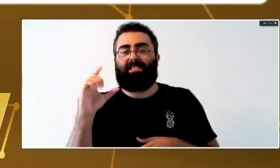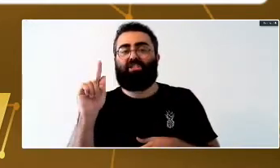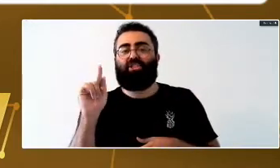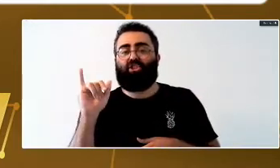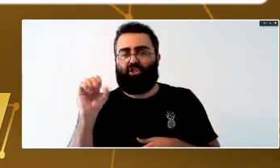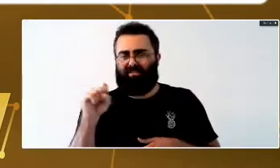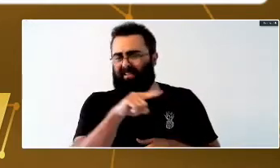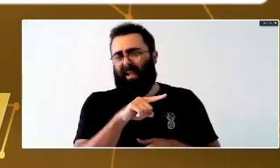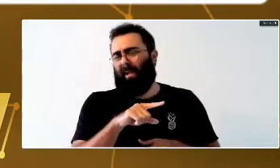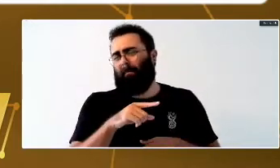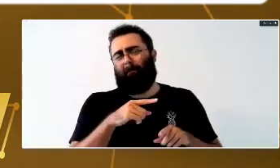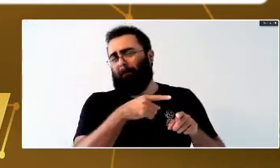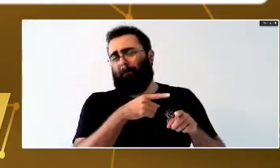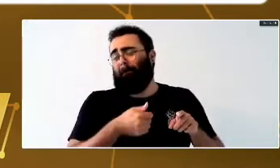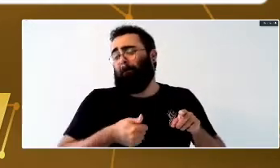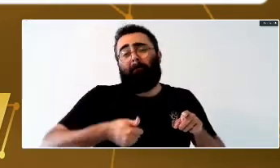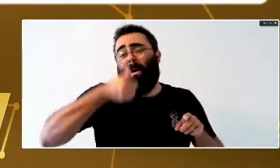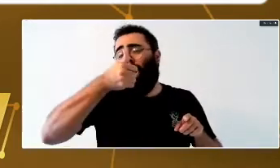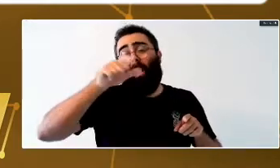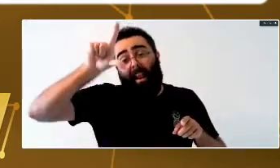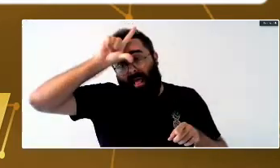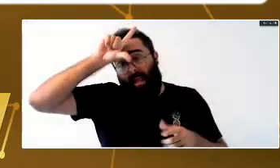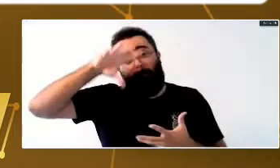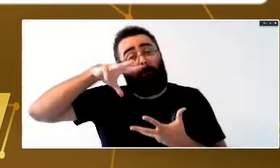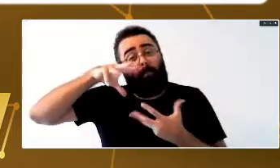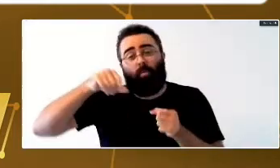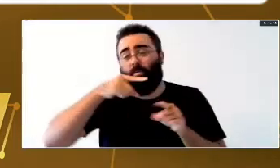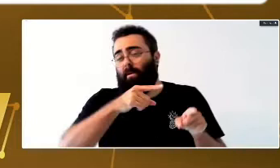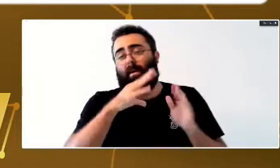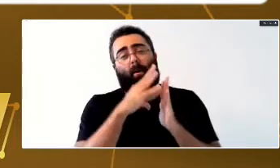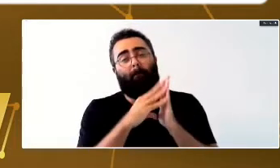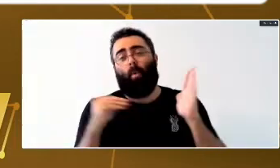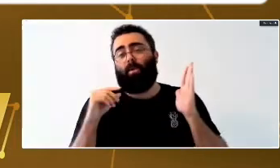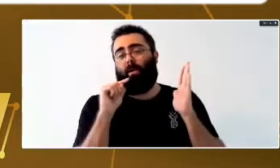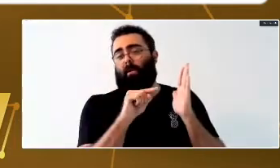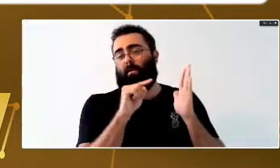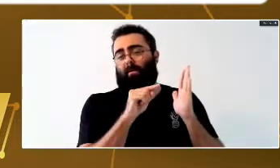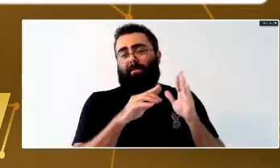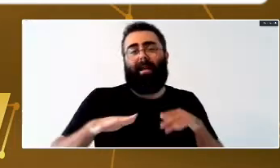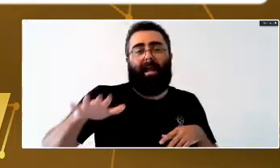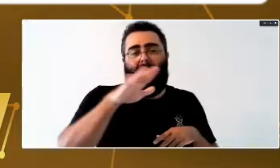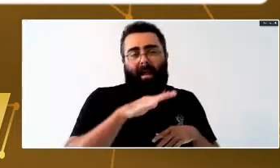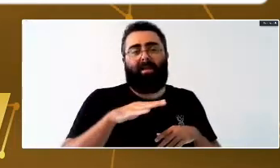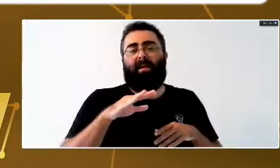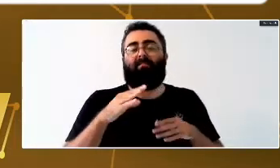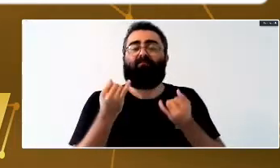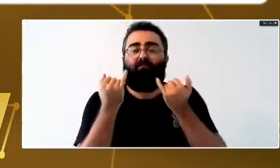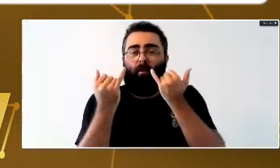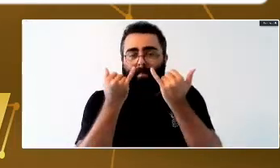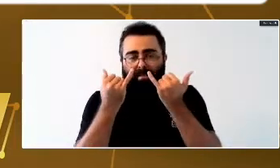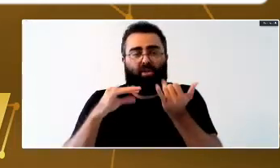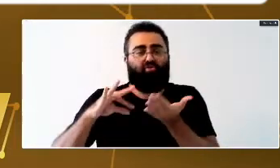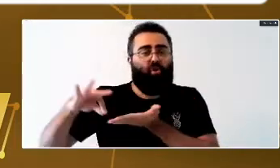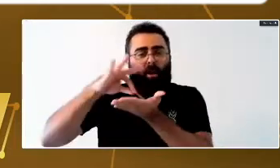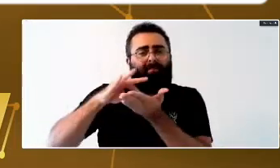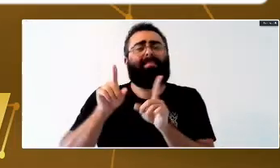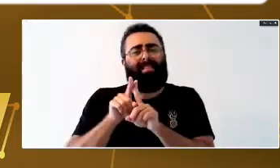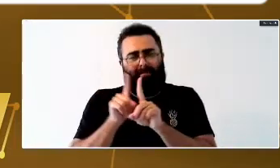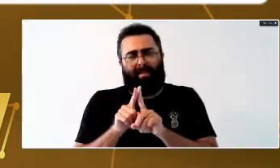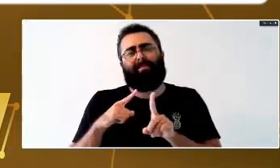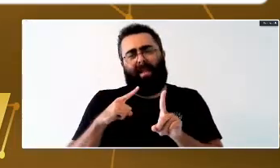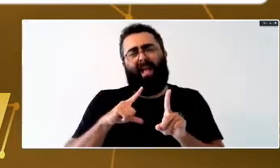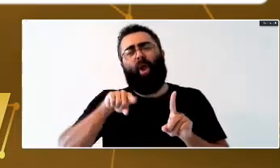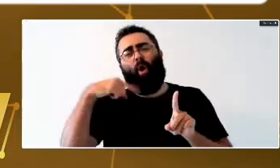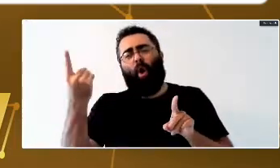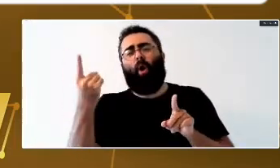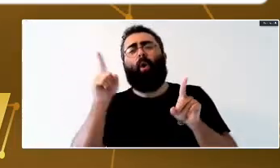informação geográfica, e também tem como grande vantagem ser a mesma plataforma que várias instituições governamentais